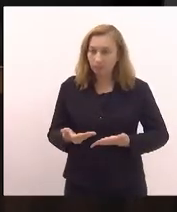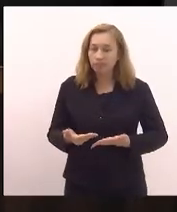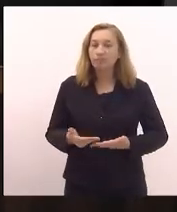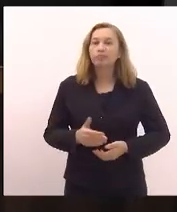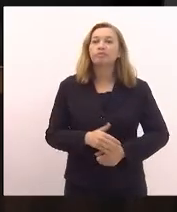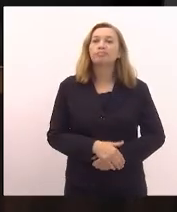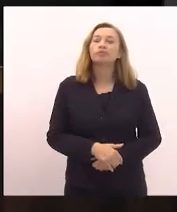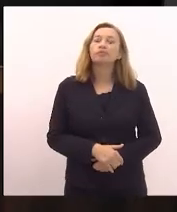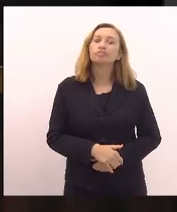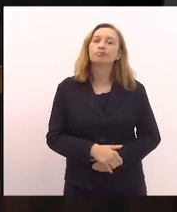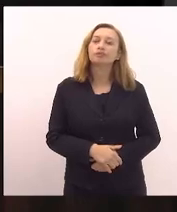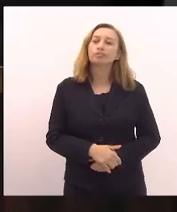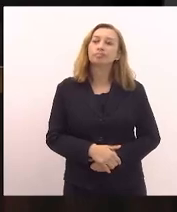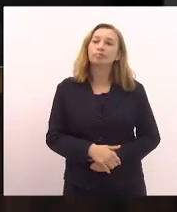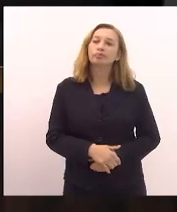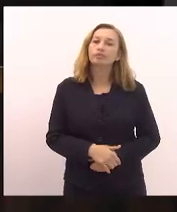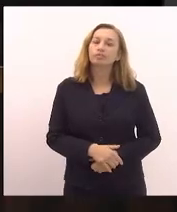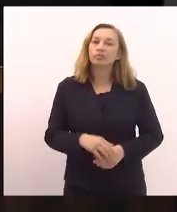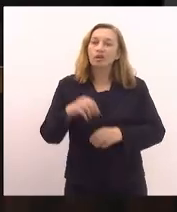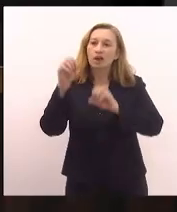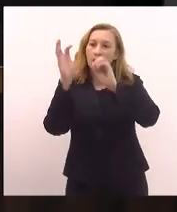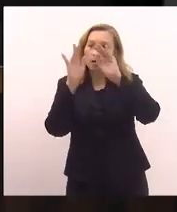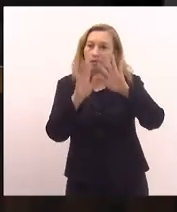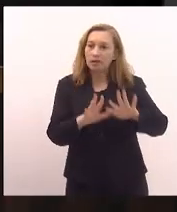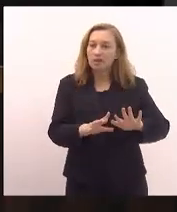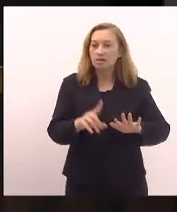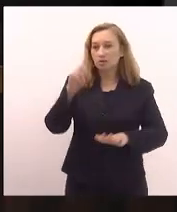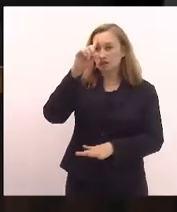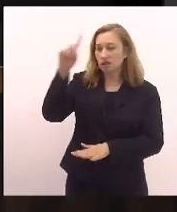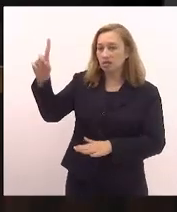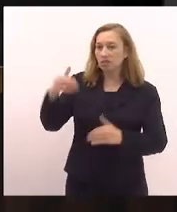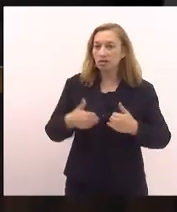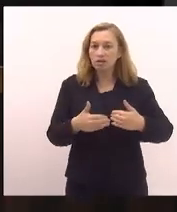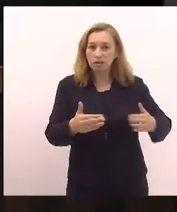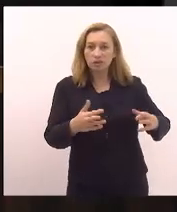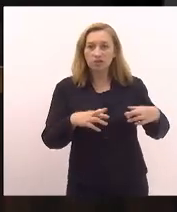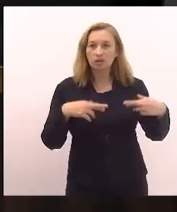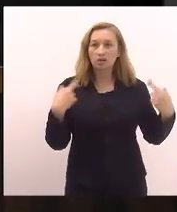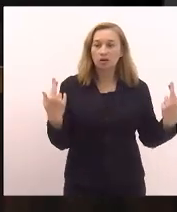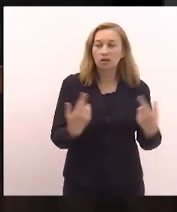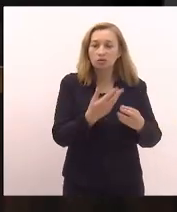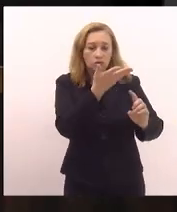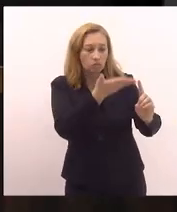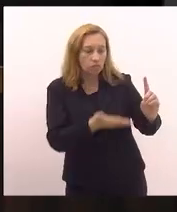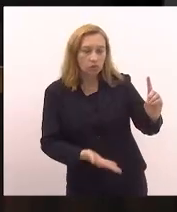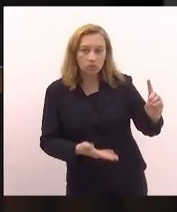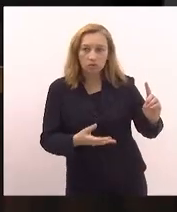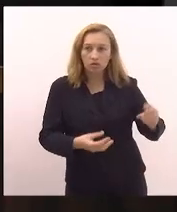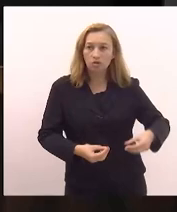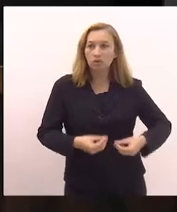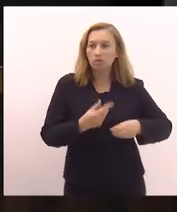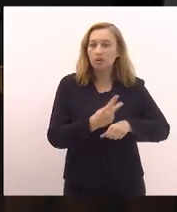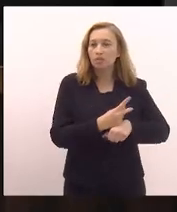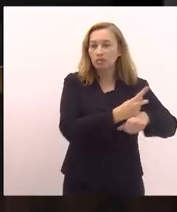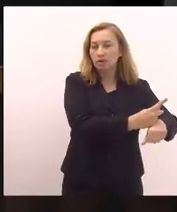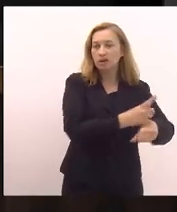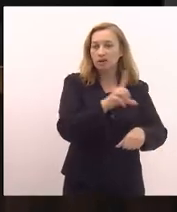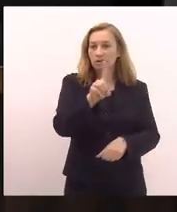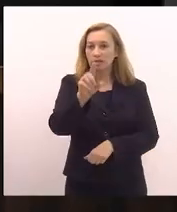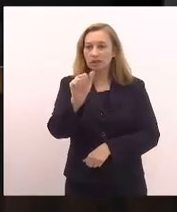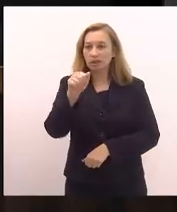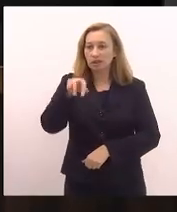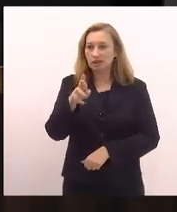e bem-vindas. Sob a proteção de Deus, declaro aberta a sessão solene de entrega do Prêmio